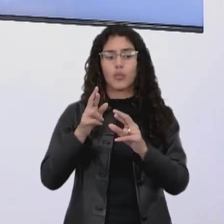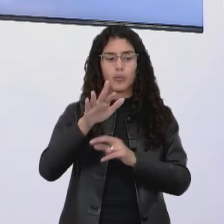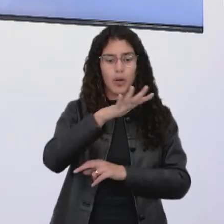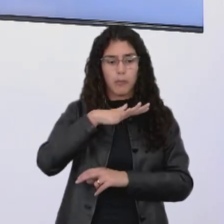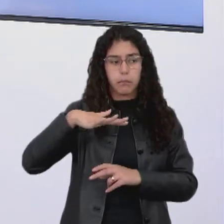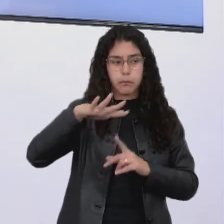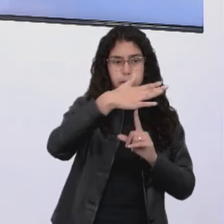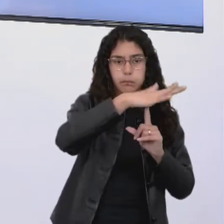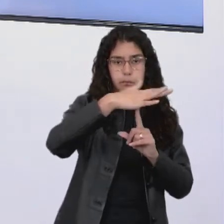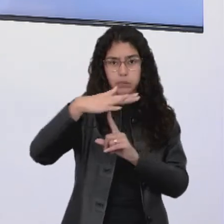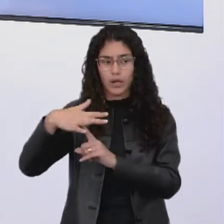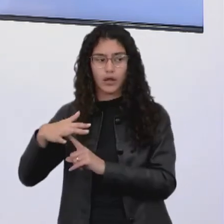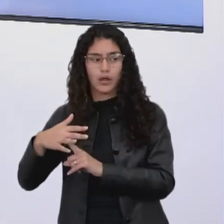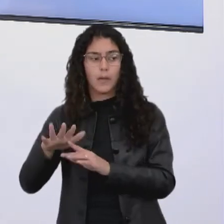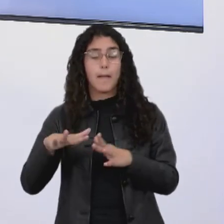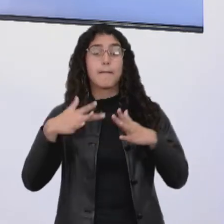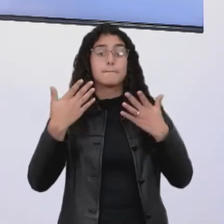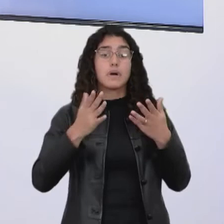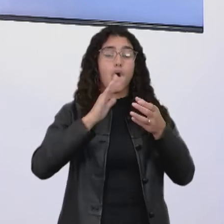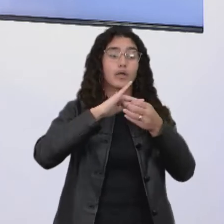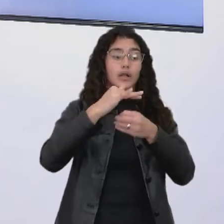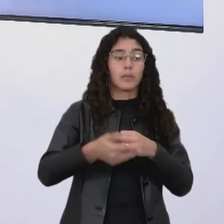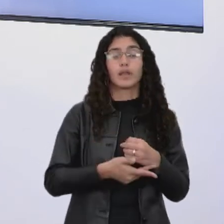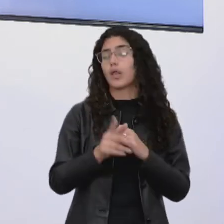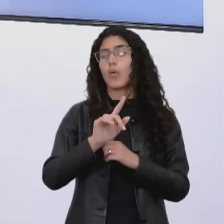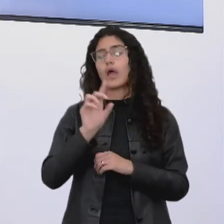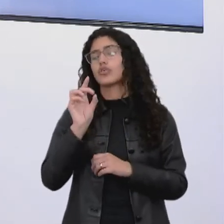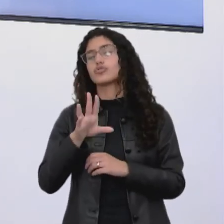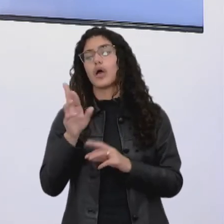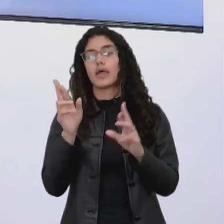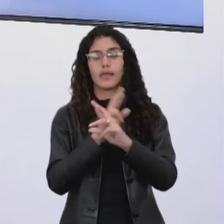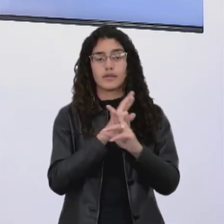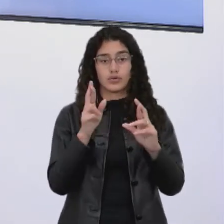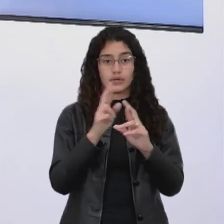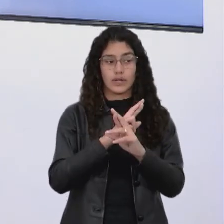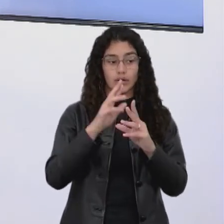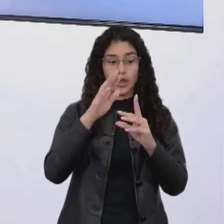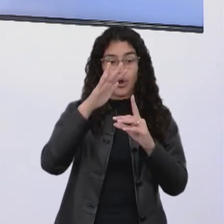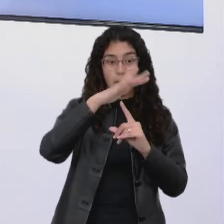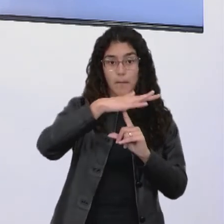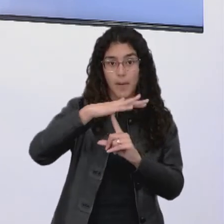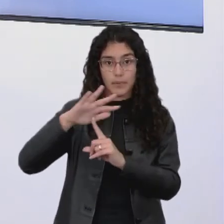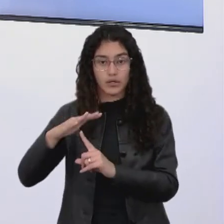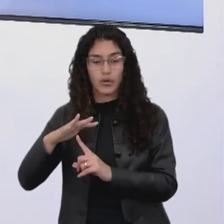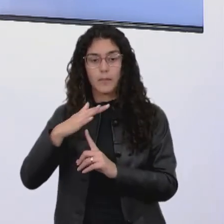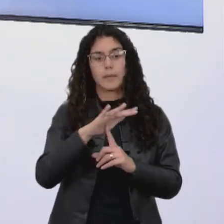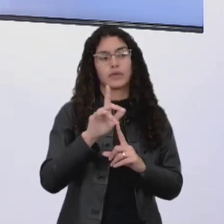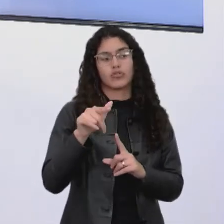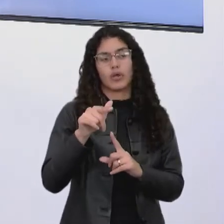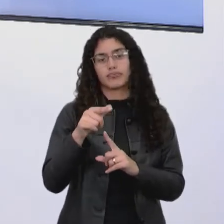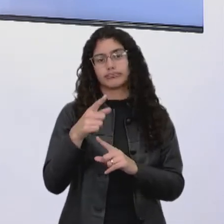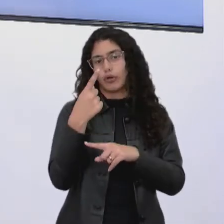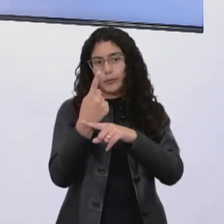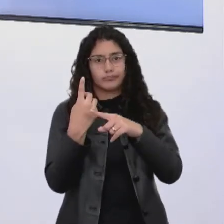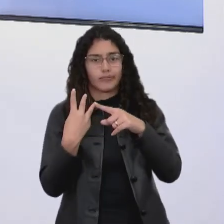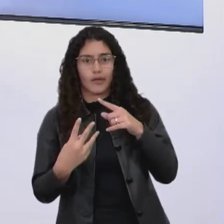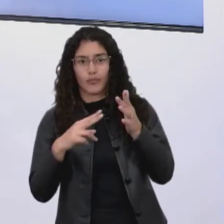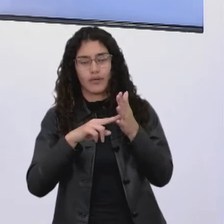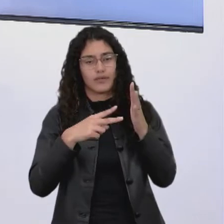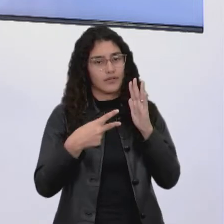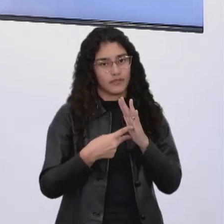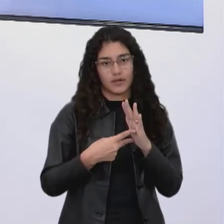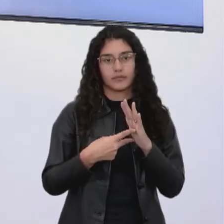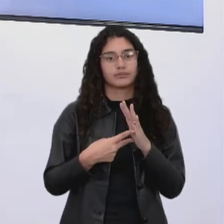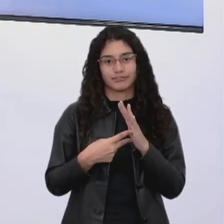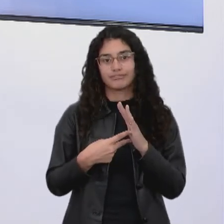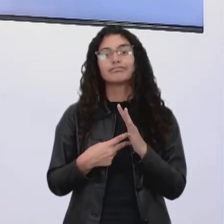ambiente. Só que a sustentabilidade não tem só a ver com o meio ambiente. Vamos dizer que o meio ambiente é 1/3 do que significa a